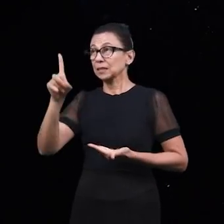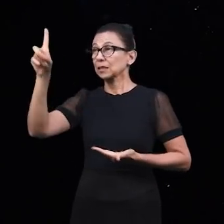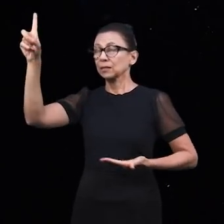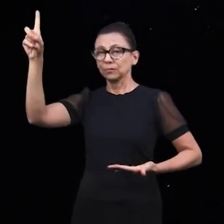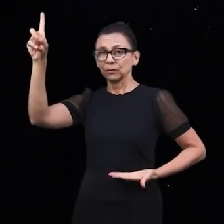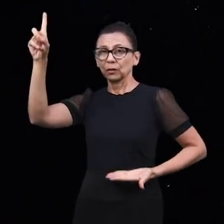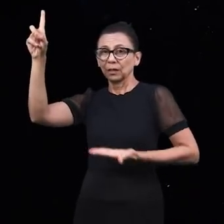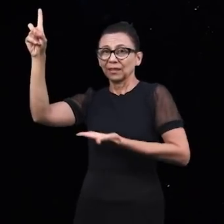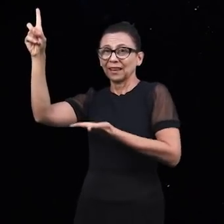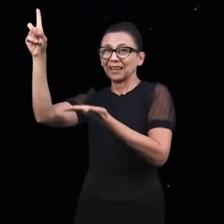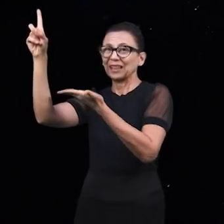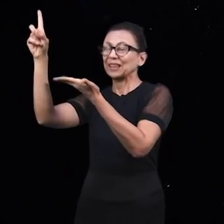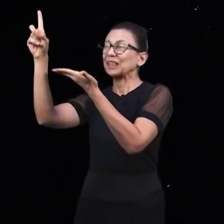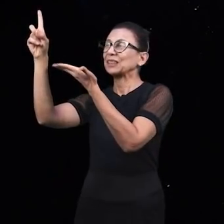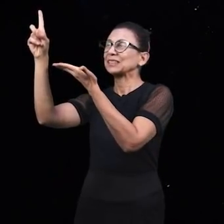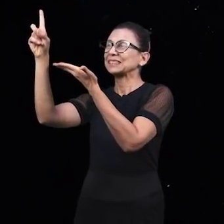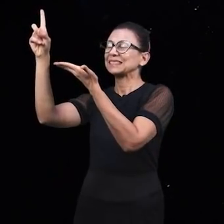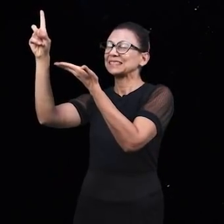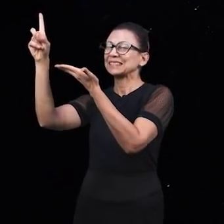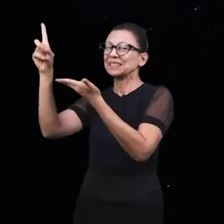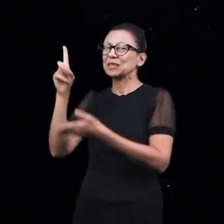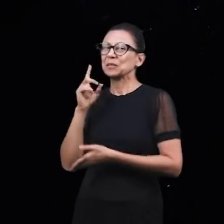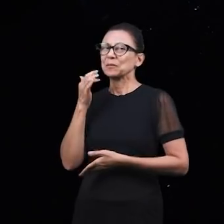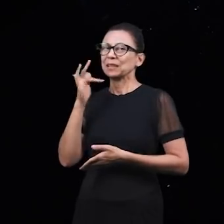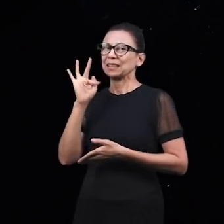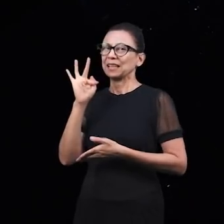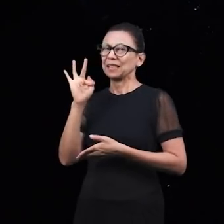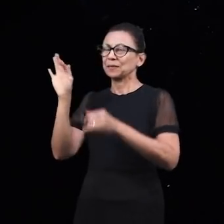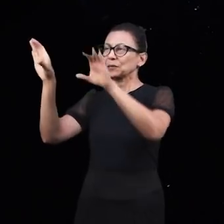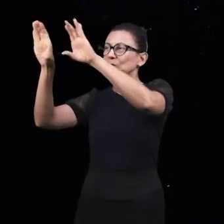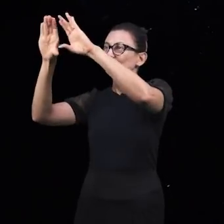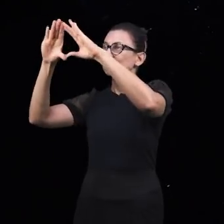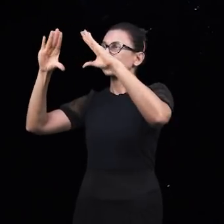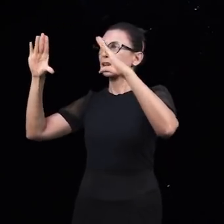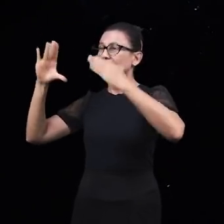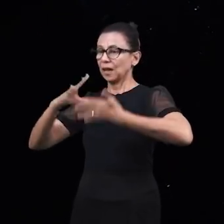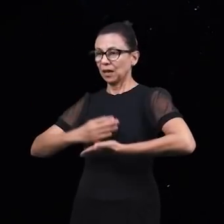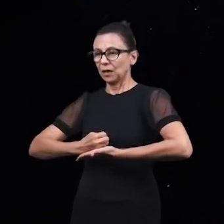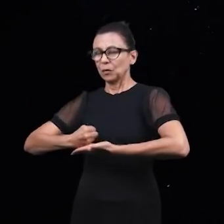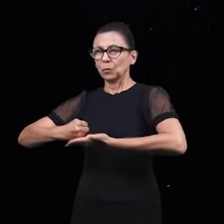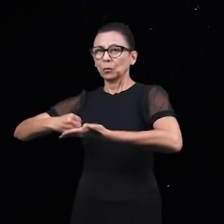Eu sirvo um Deus que ao céu me